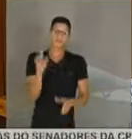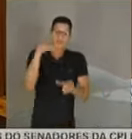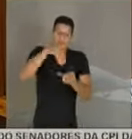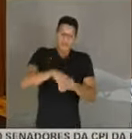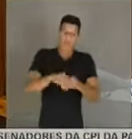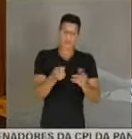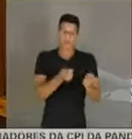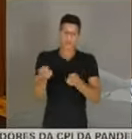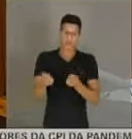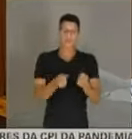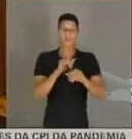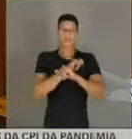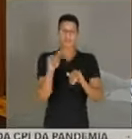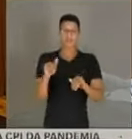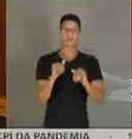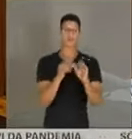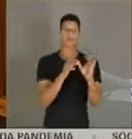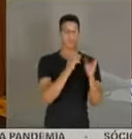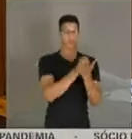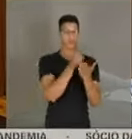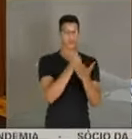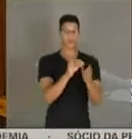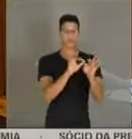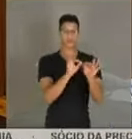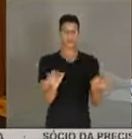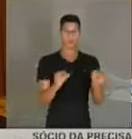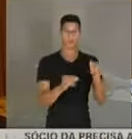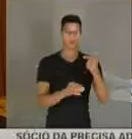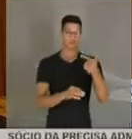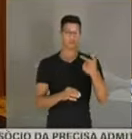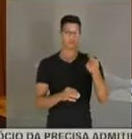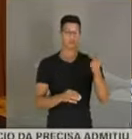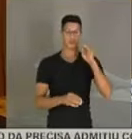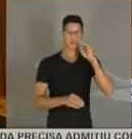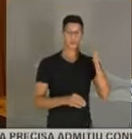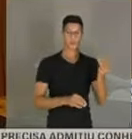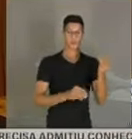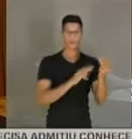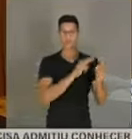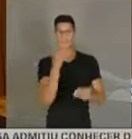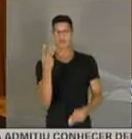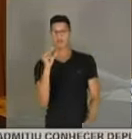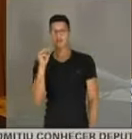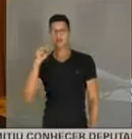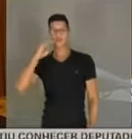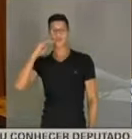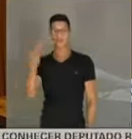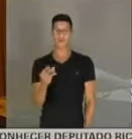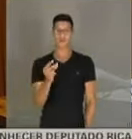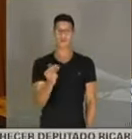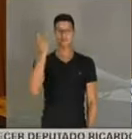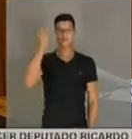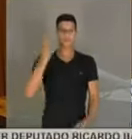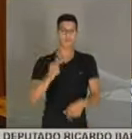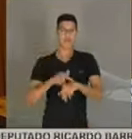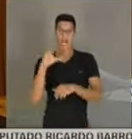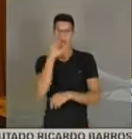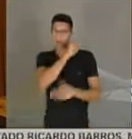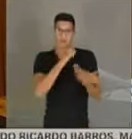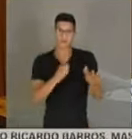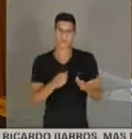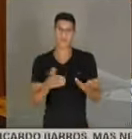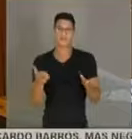dentro, no controle interno, está dizendo. O contrato simplesmente passou de 200 milhões de dólares para 300 milhões de dólares, assim, ó. Num passe de